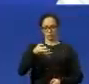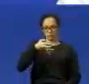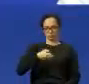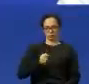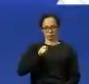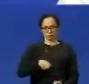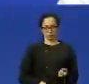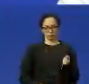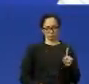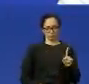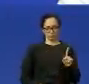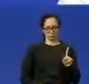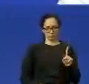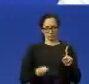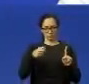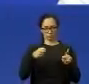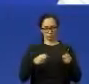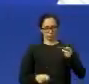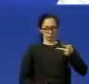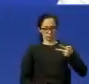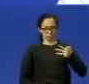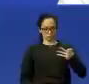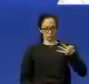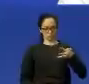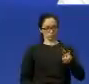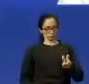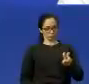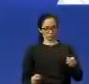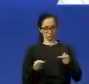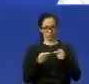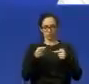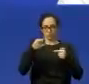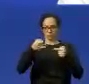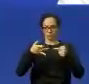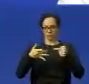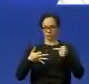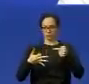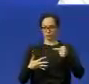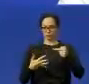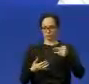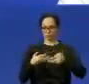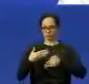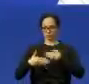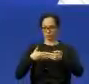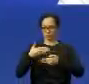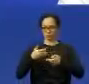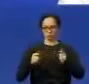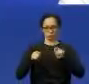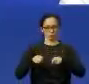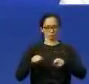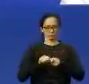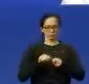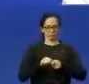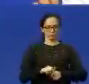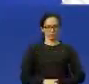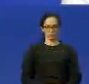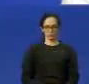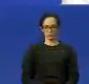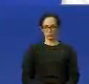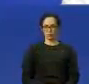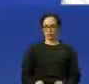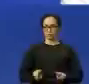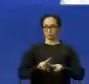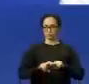1, 2, 3, 4 e 5, em relação ao número da catraca e da coroa. E aí,